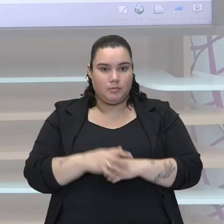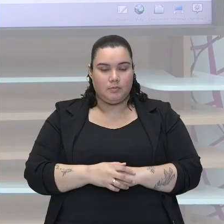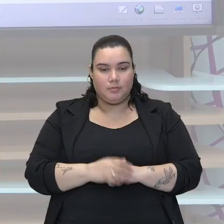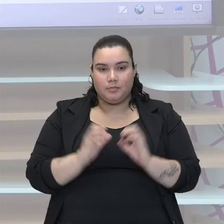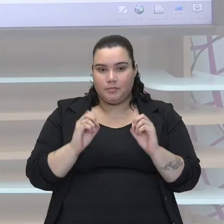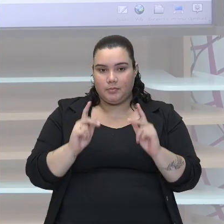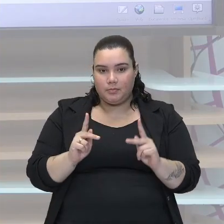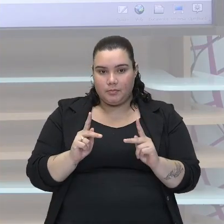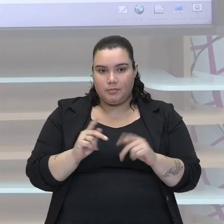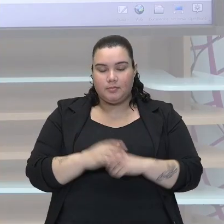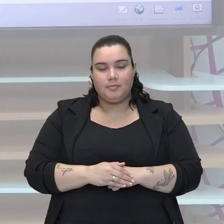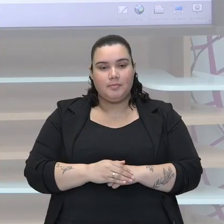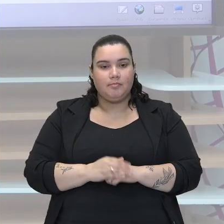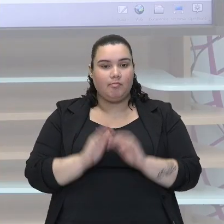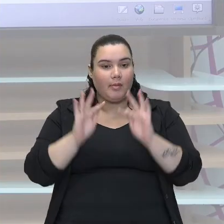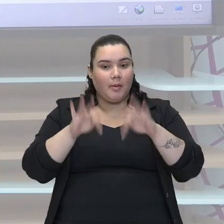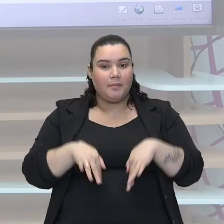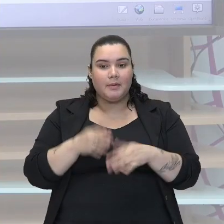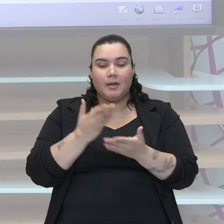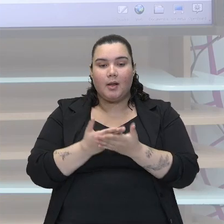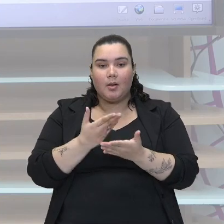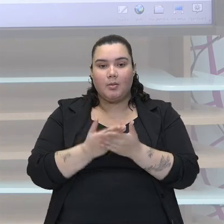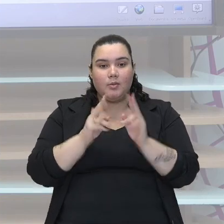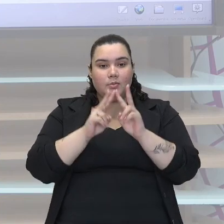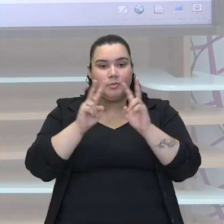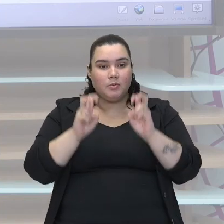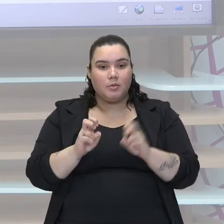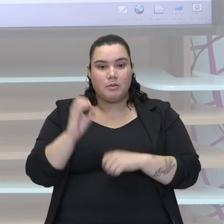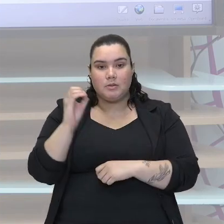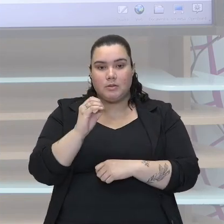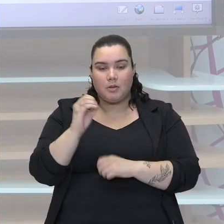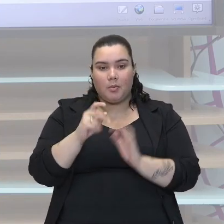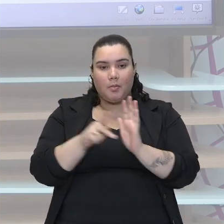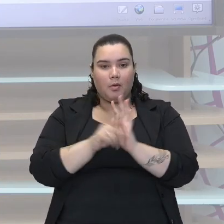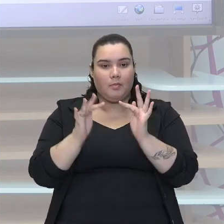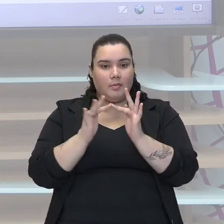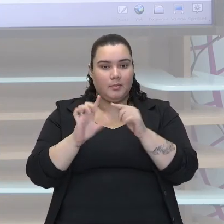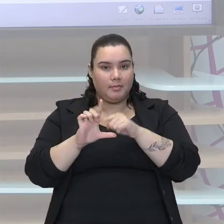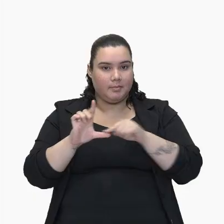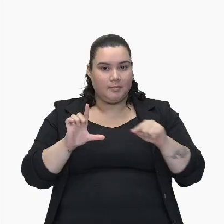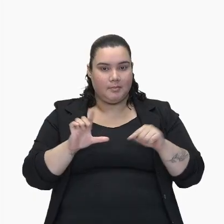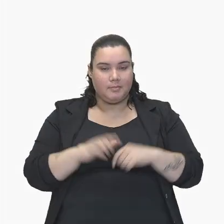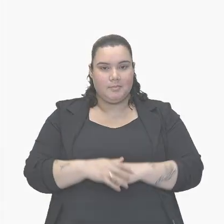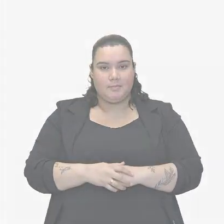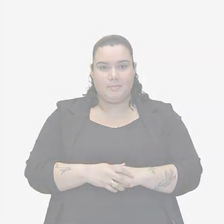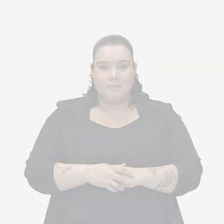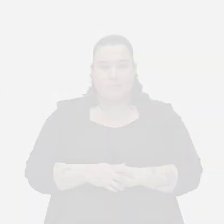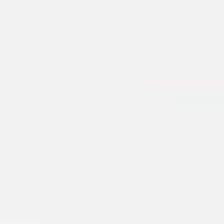Então, essa foi a nossa aula sobre zeros da função quadrática.